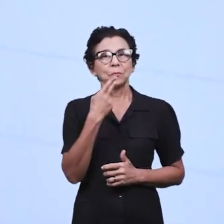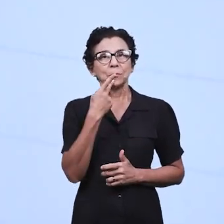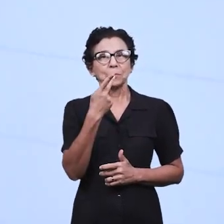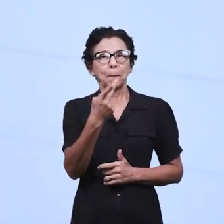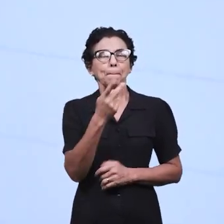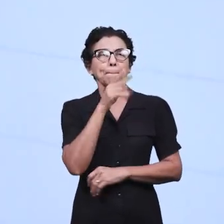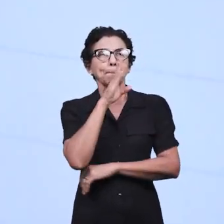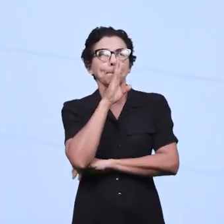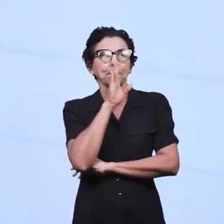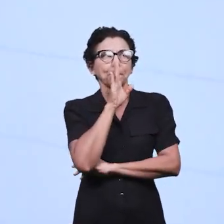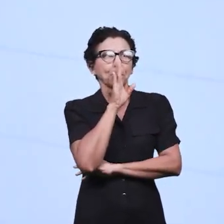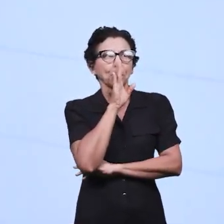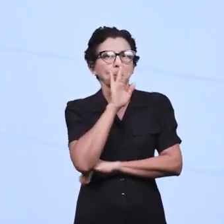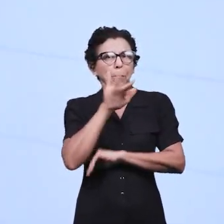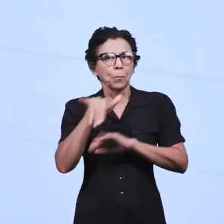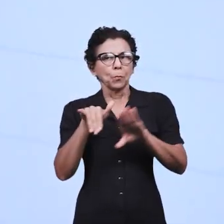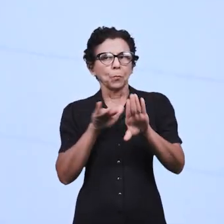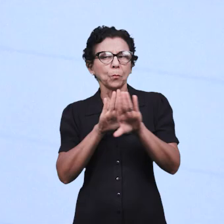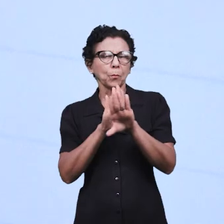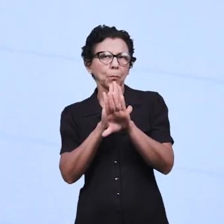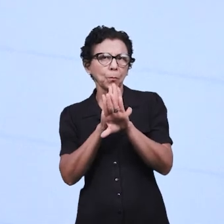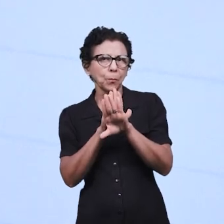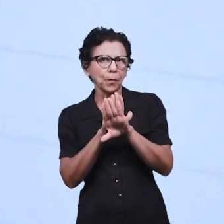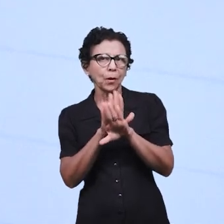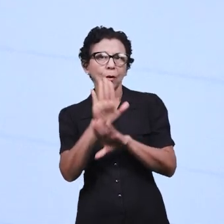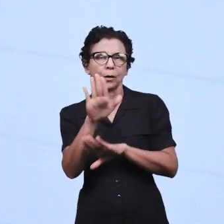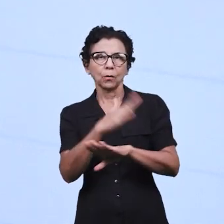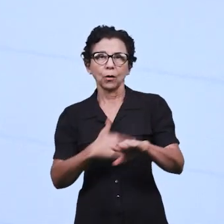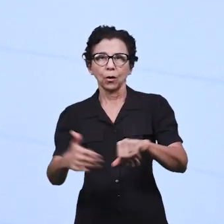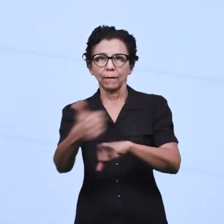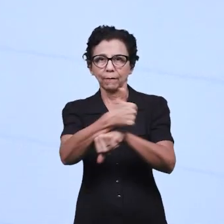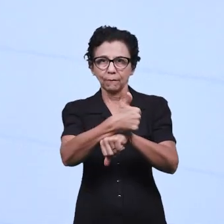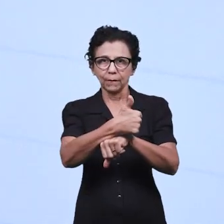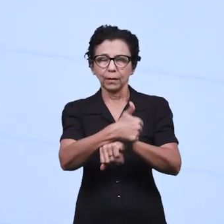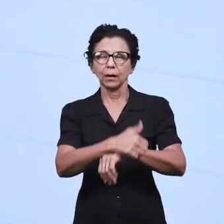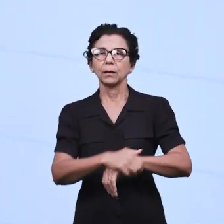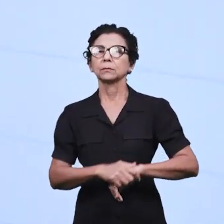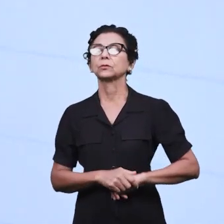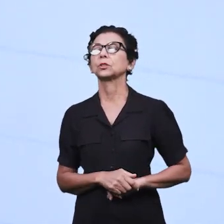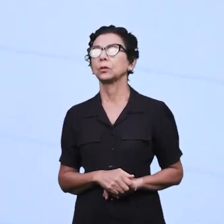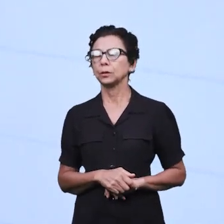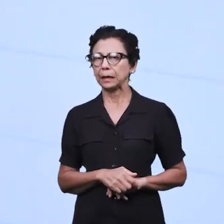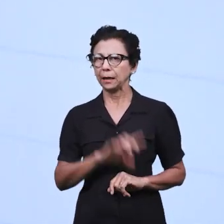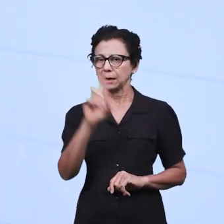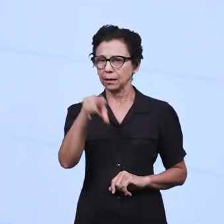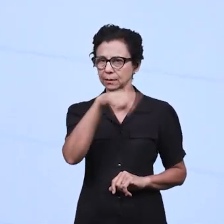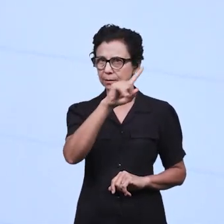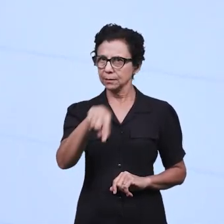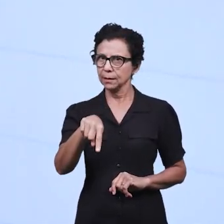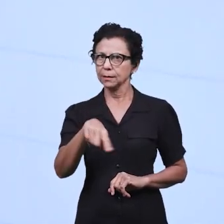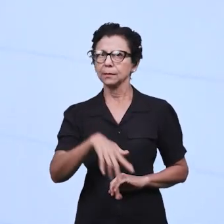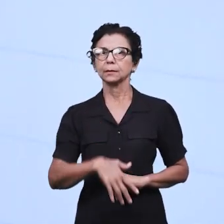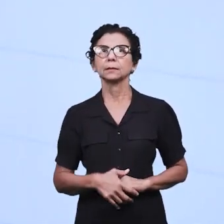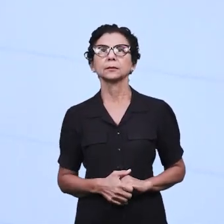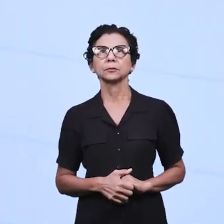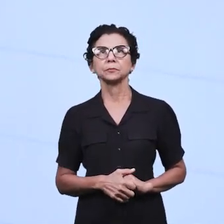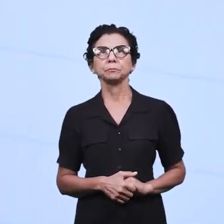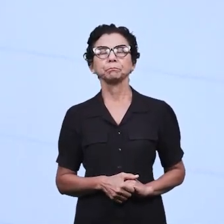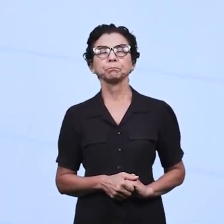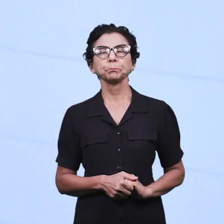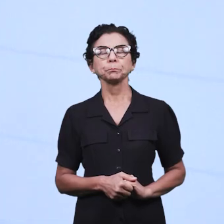for descoberto que eu sabia e não fiz, isso é uma fraude. Claro. Isso pode ensejar num cancelamento. Sim. Né? Porque a gente tem... Quem